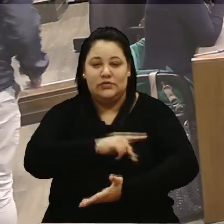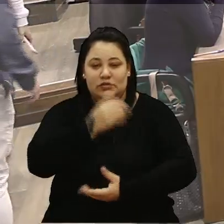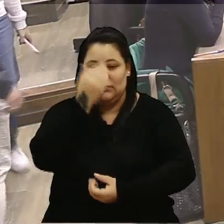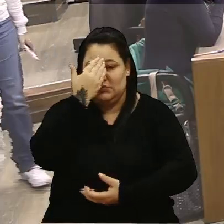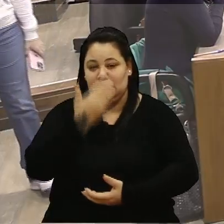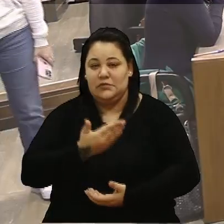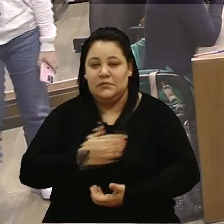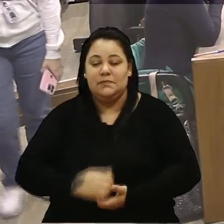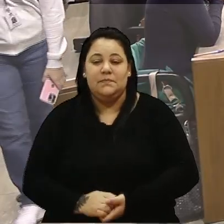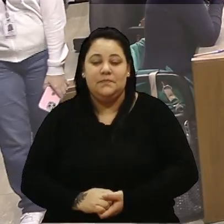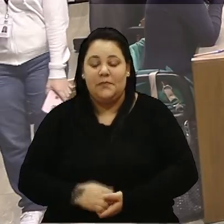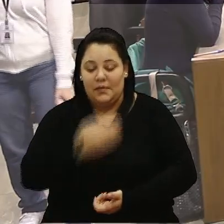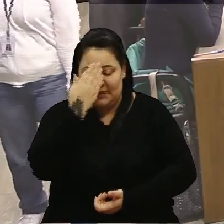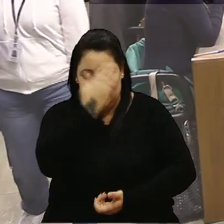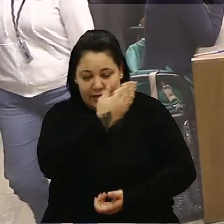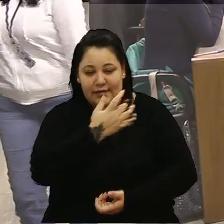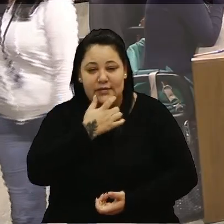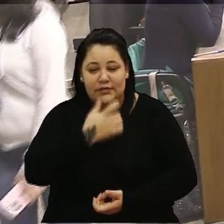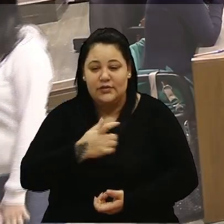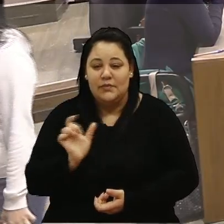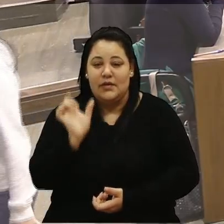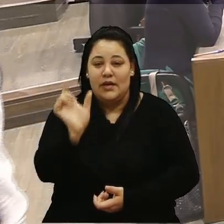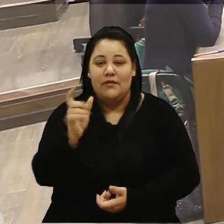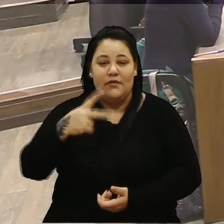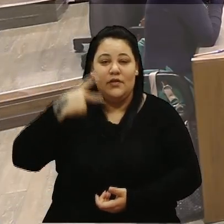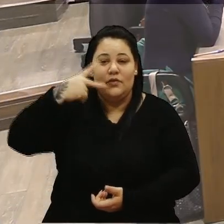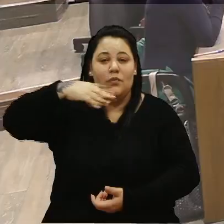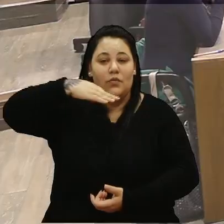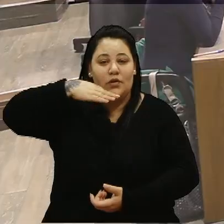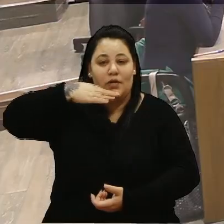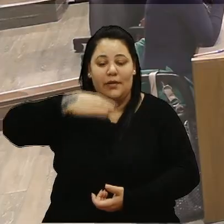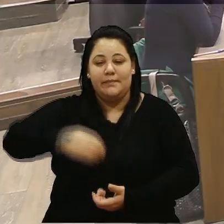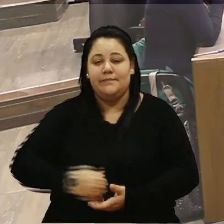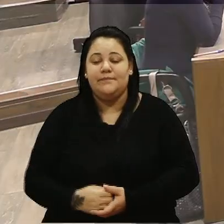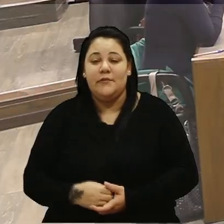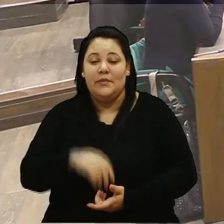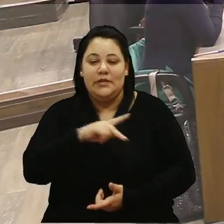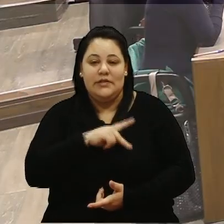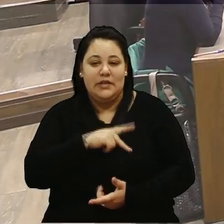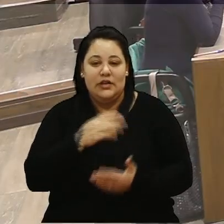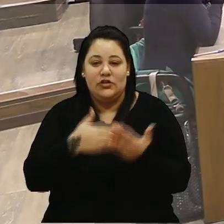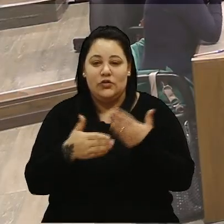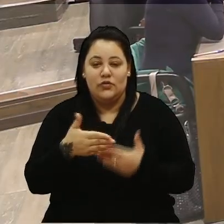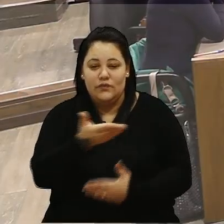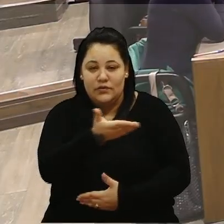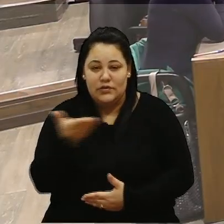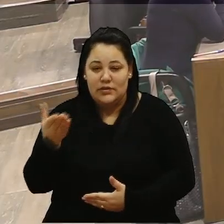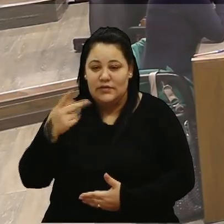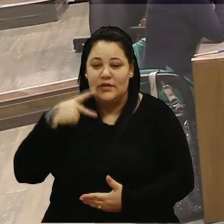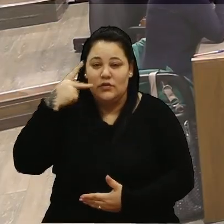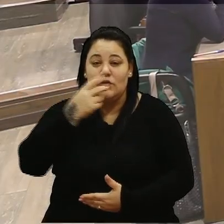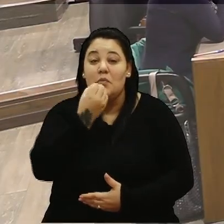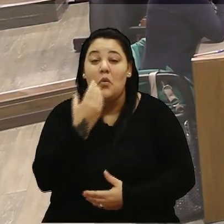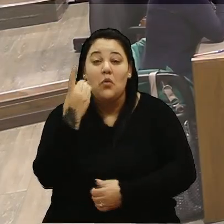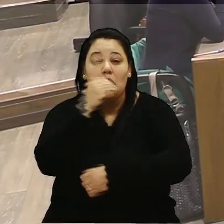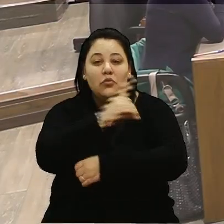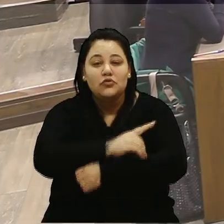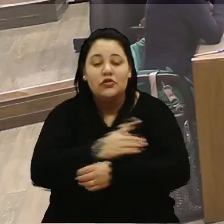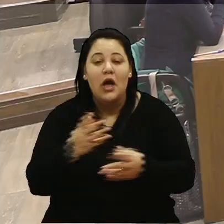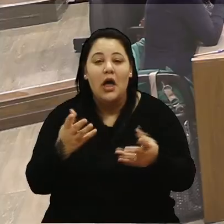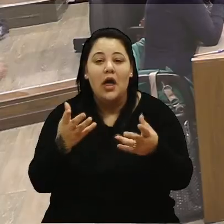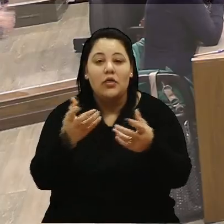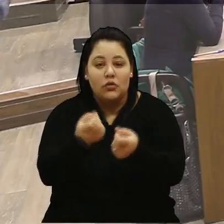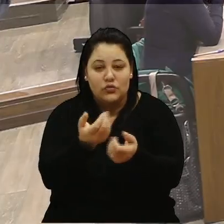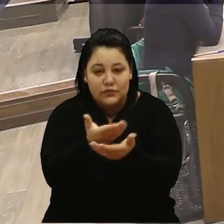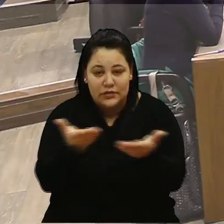Obrigado, vereador Cristiano. Com a palavra, vereador Bortola. Senhor presidente, senhoras e senhores vereadores, bom dia a todos. Primeiramente, faço um